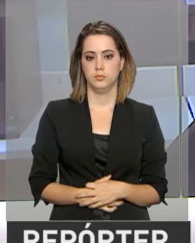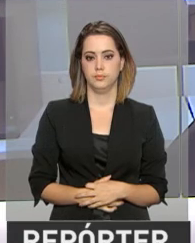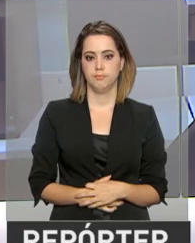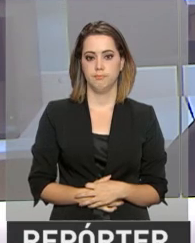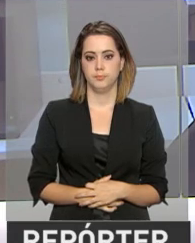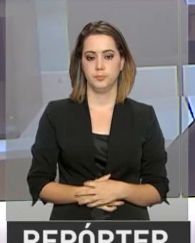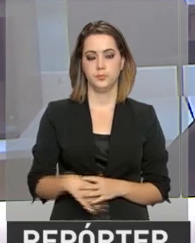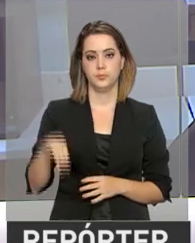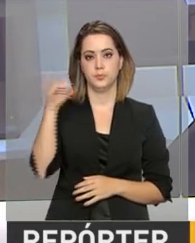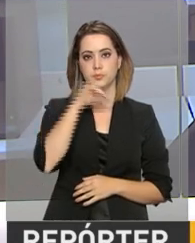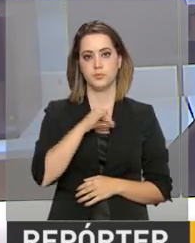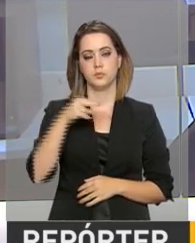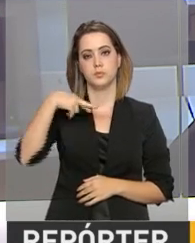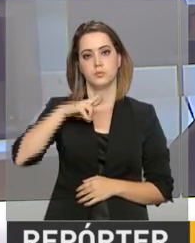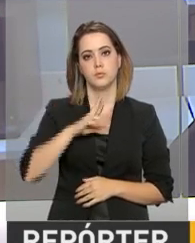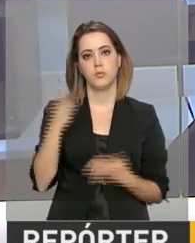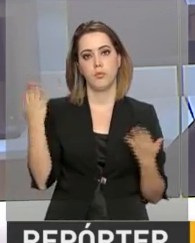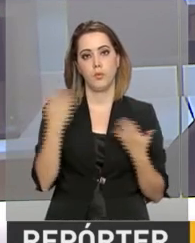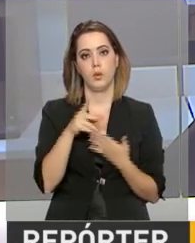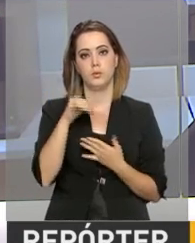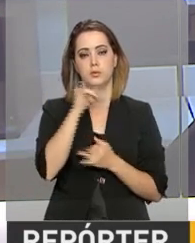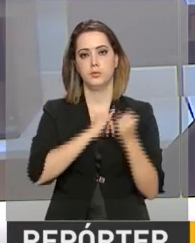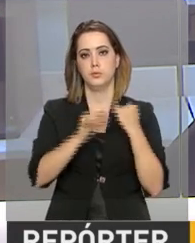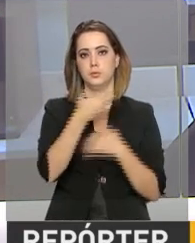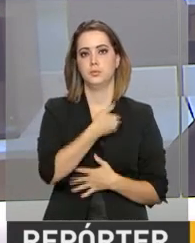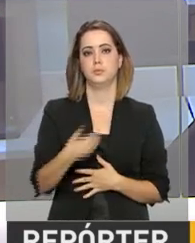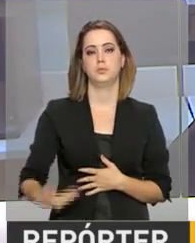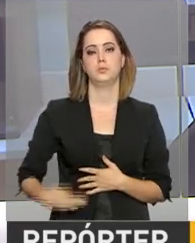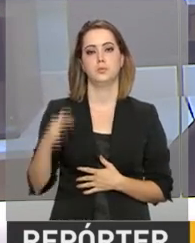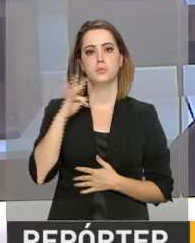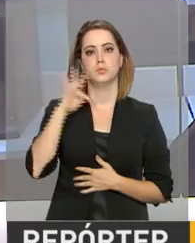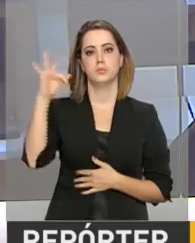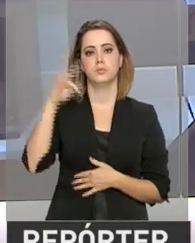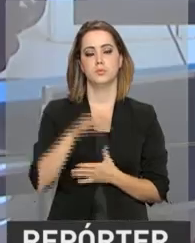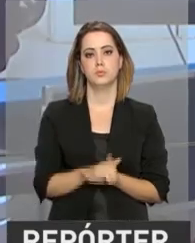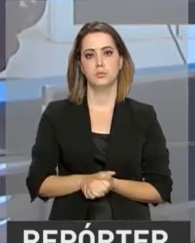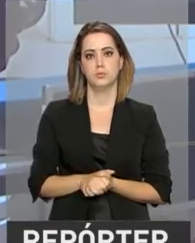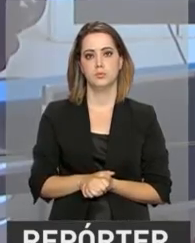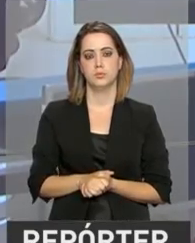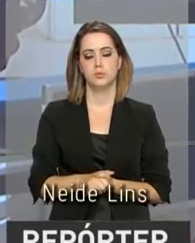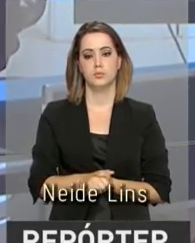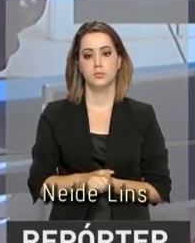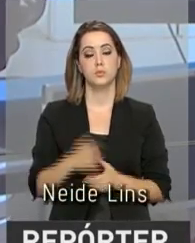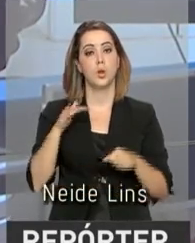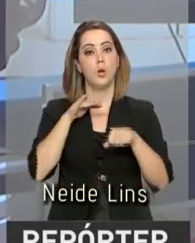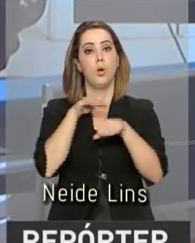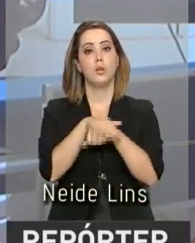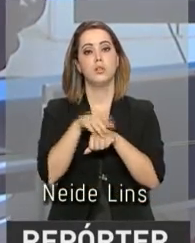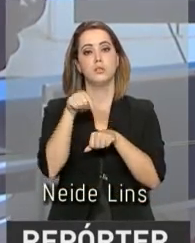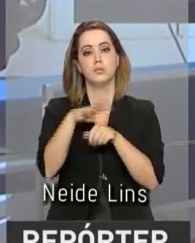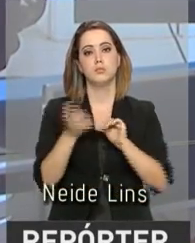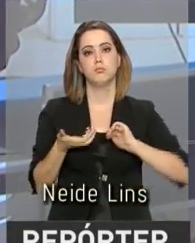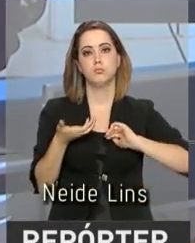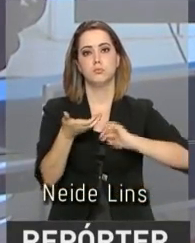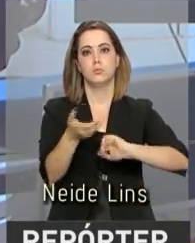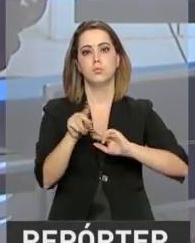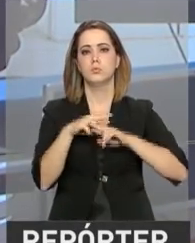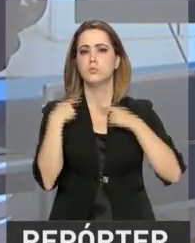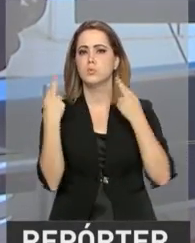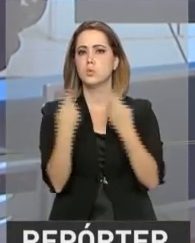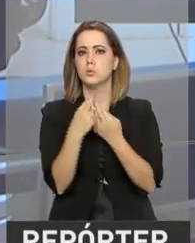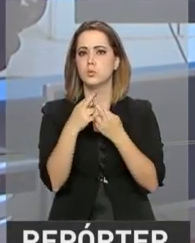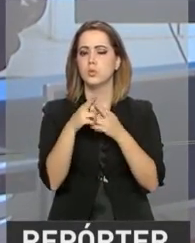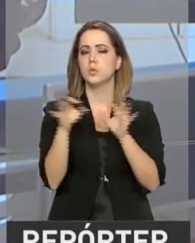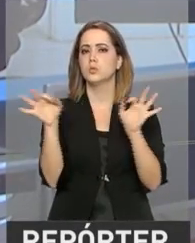olá o repórter em bem estar de volta com as notícias do governo federal agora à noite o congresso nacional se reúne para